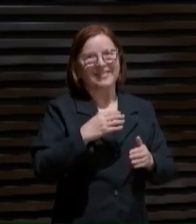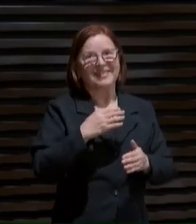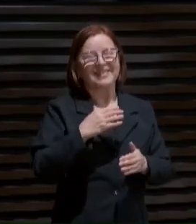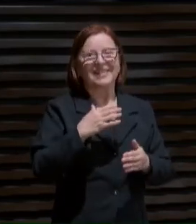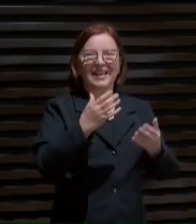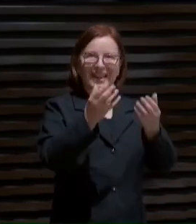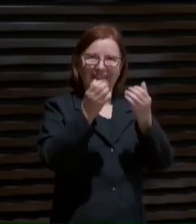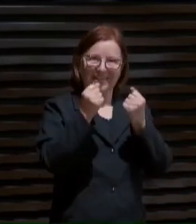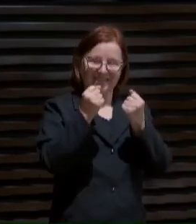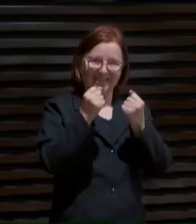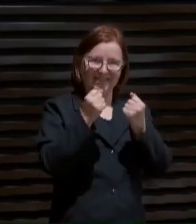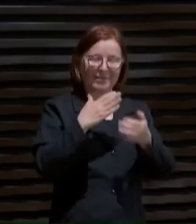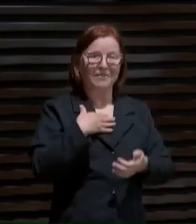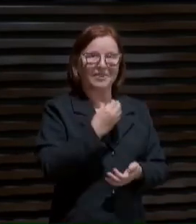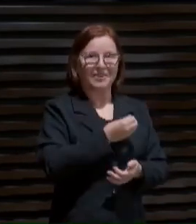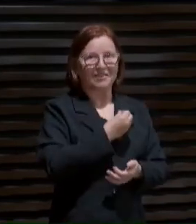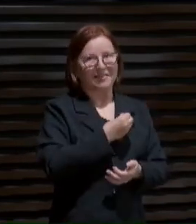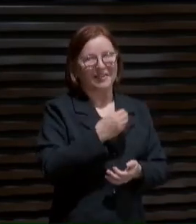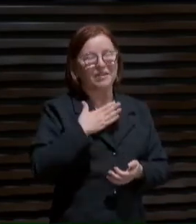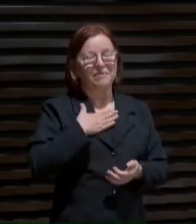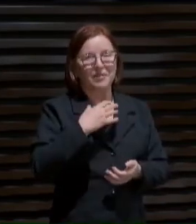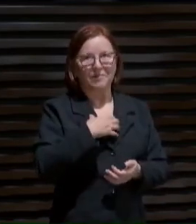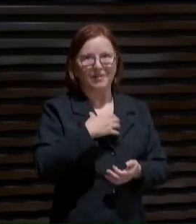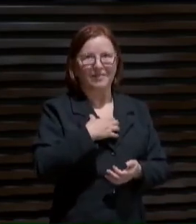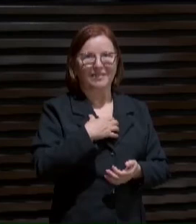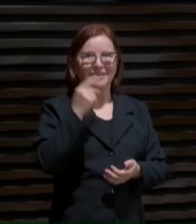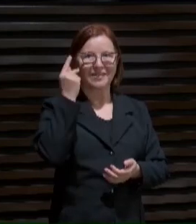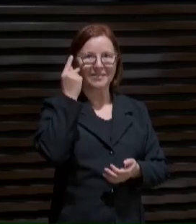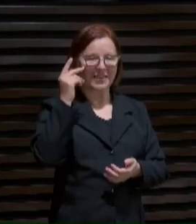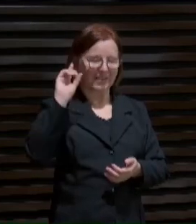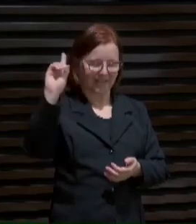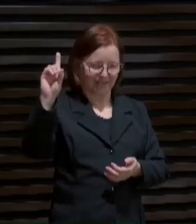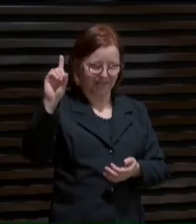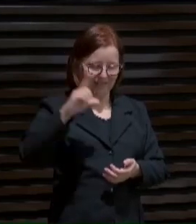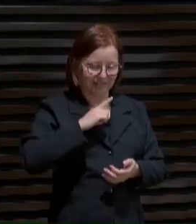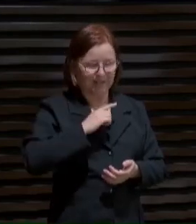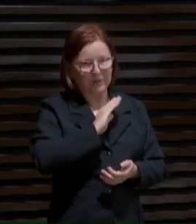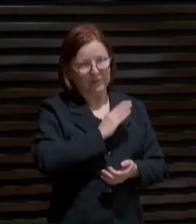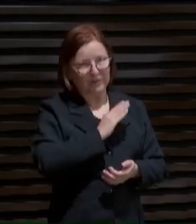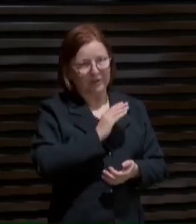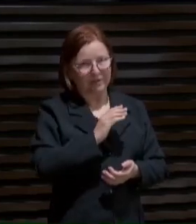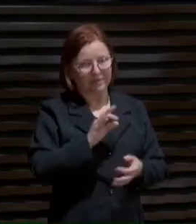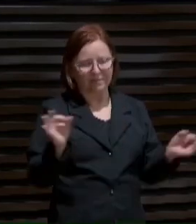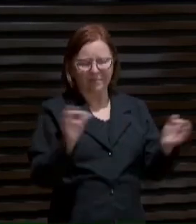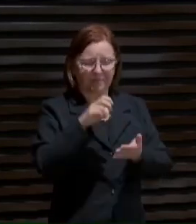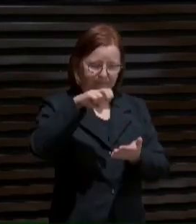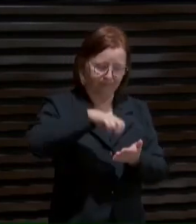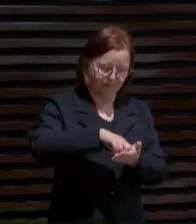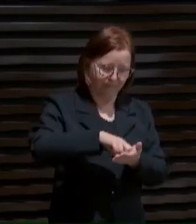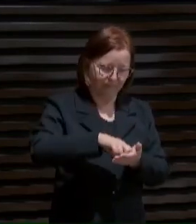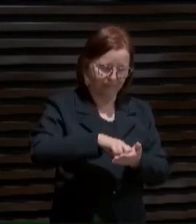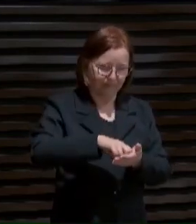minha atitude para com Deus eu tenho um coração totalmente prostrado diante dele reverenciando